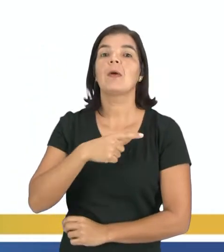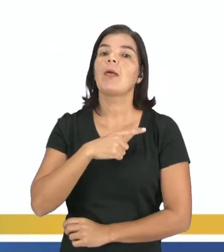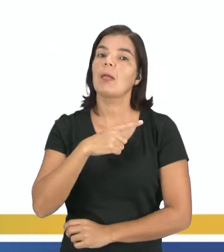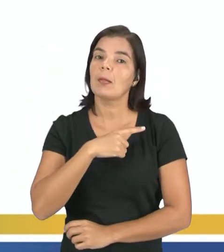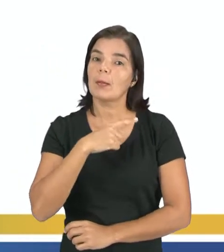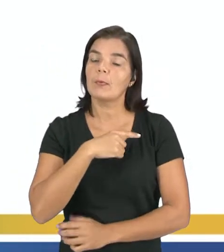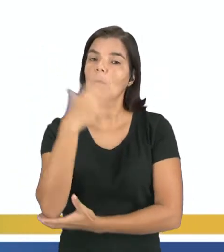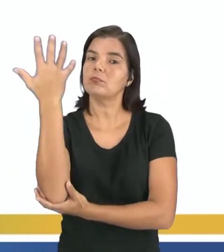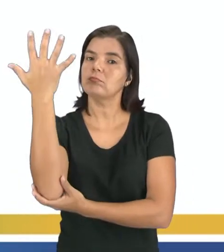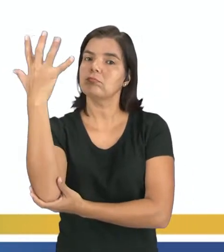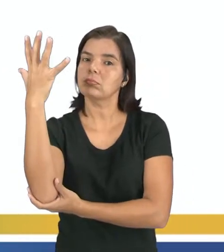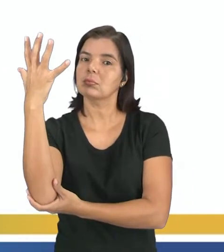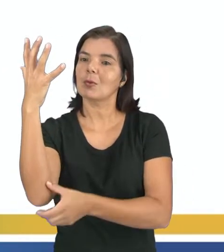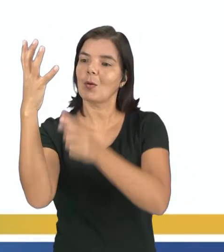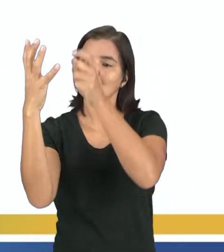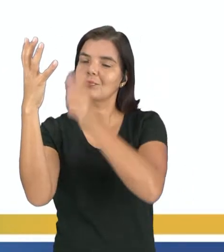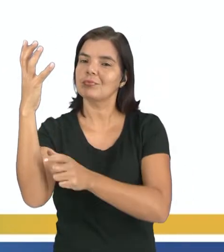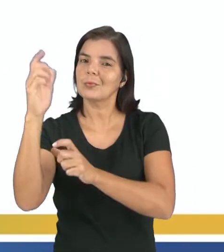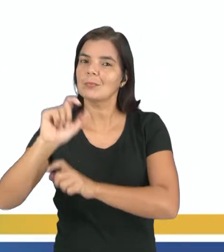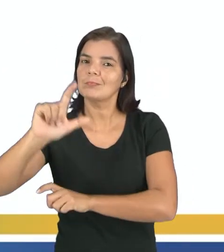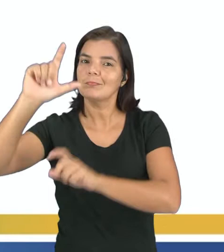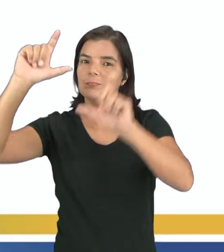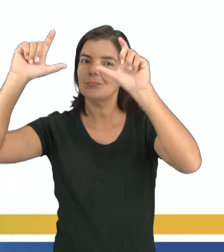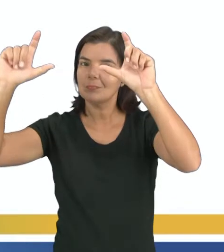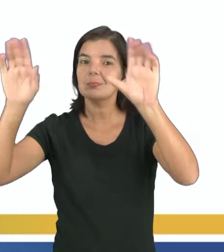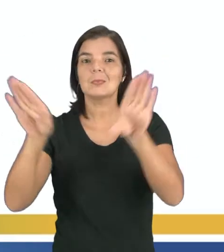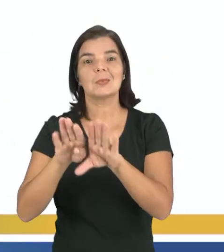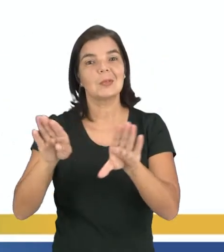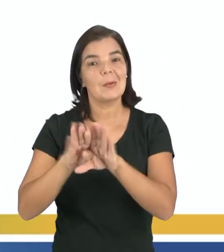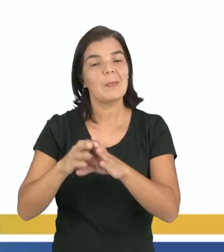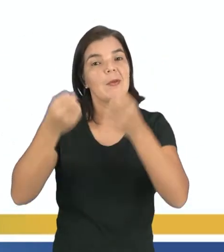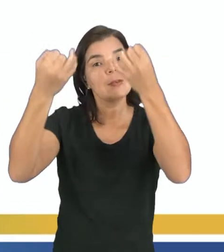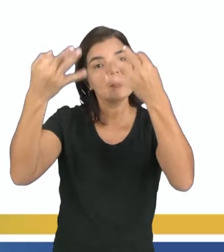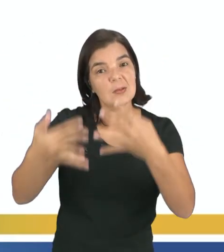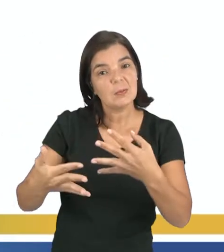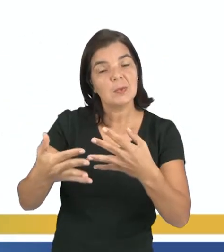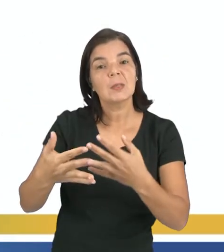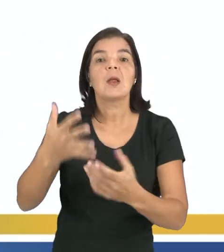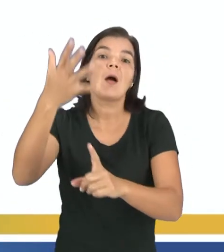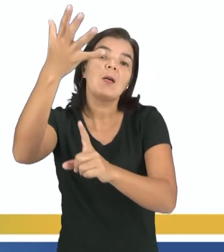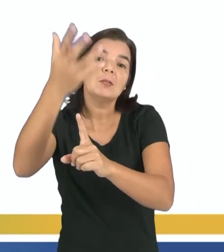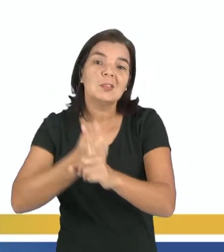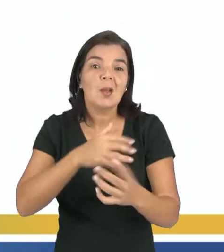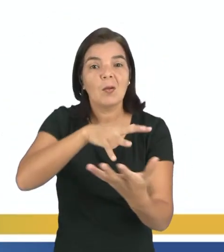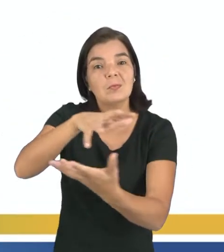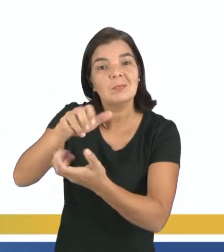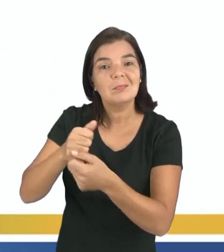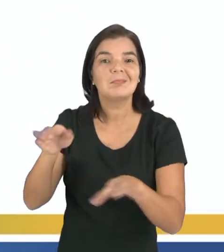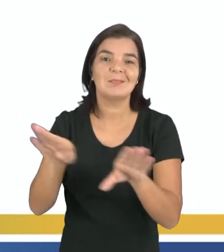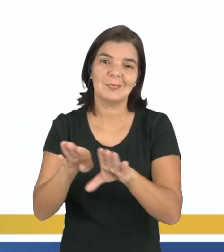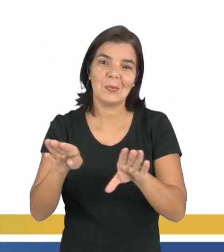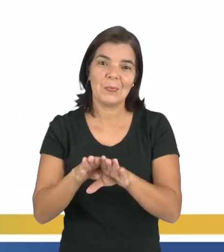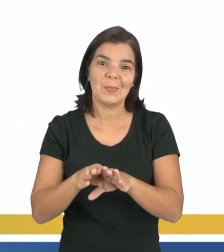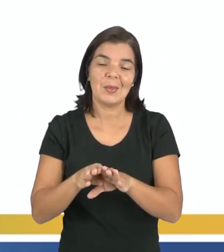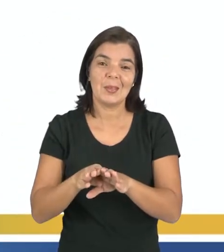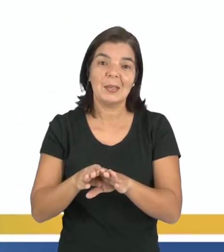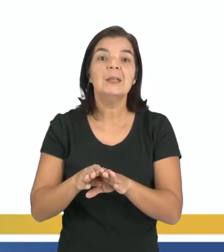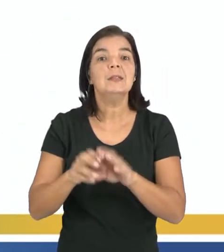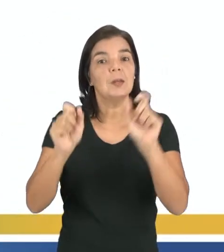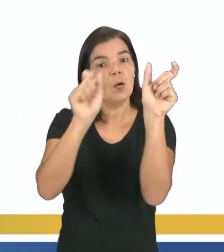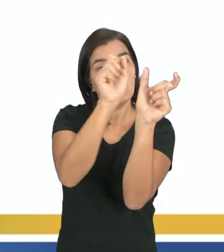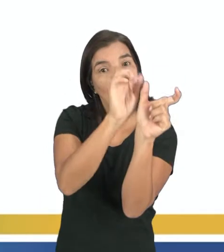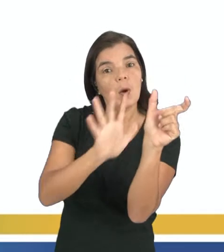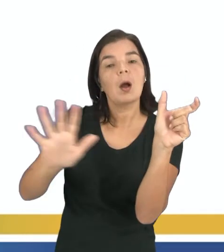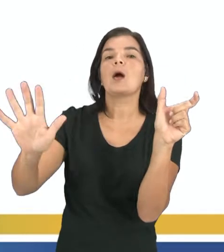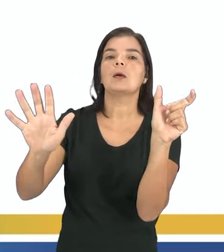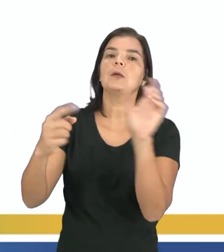uma personificação, a placa está levantada também e diz, salve o planeta. Então, a charge passa essa